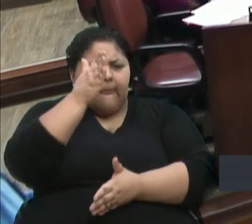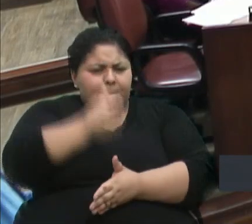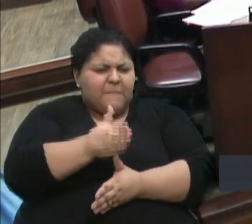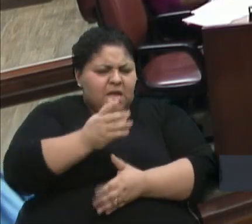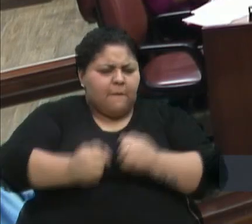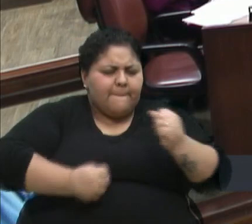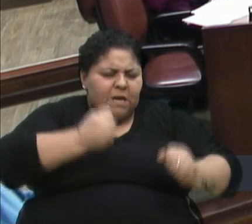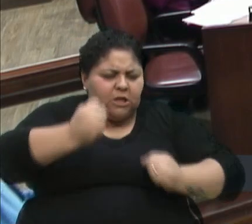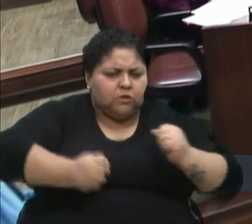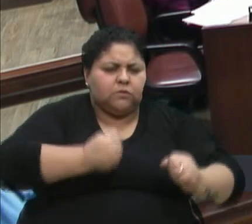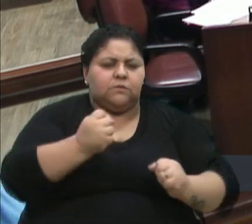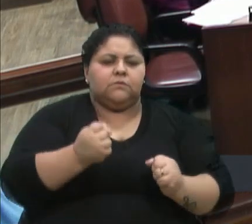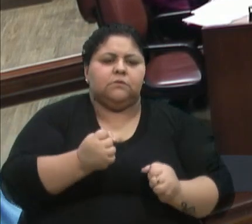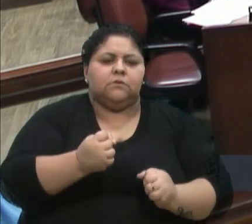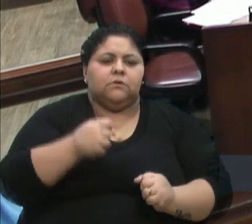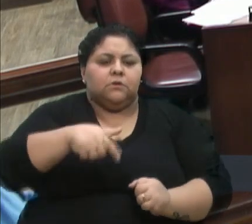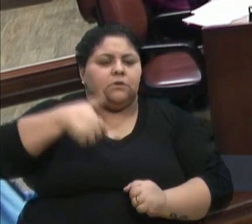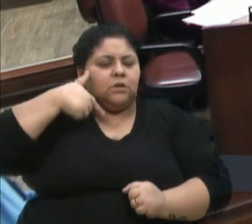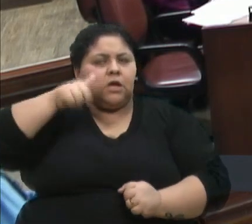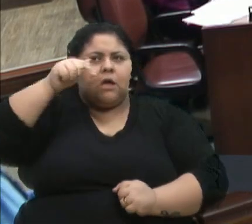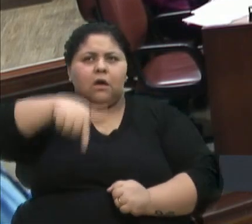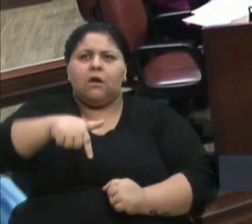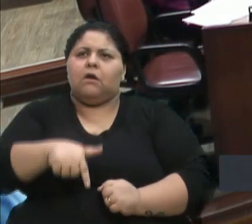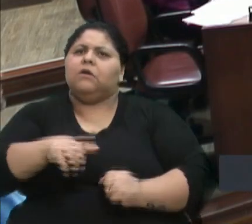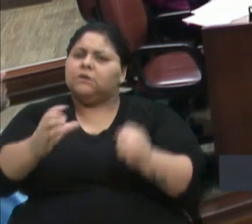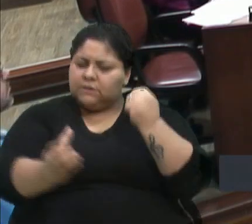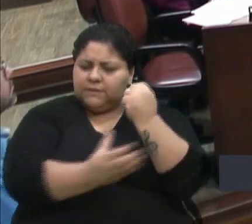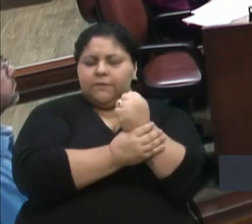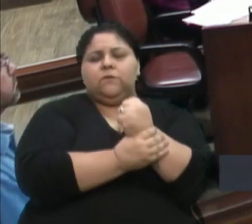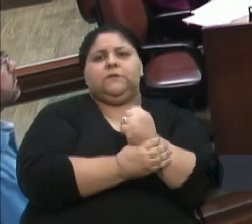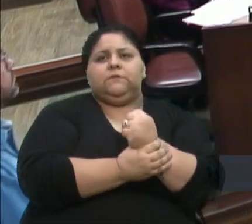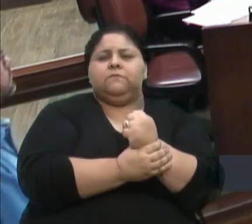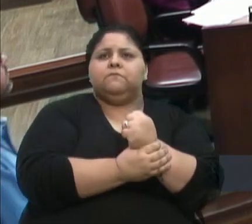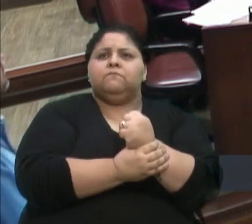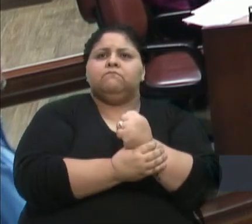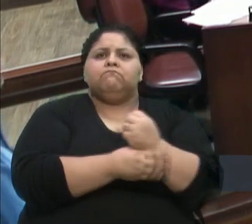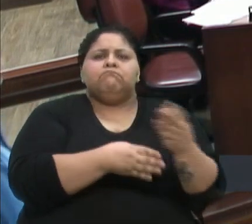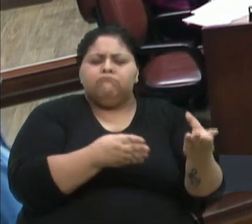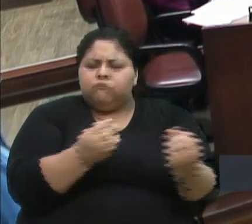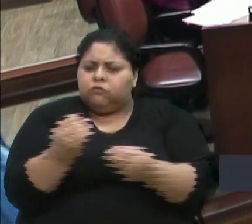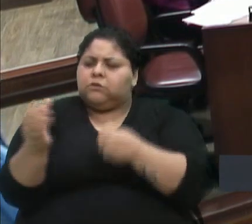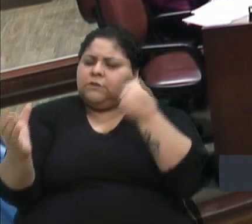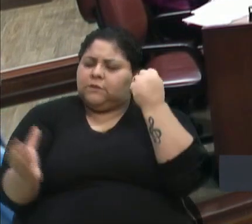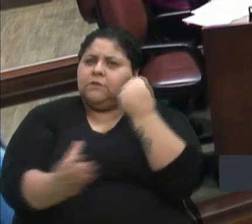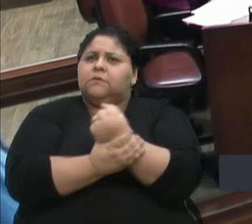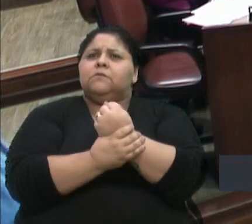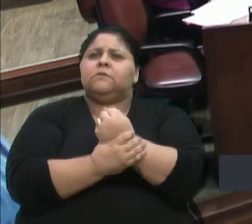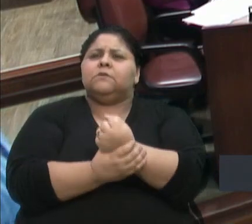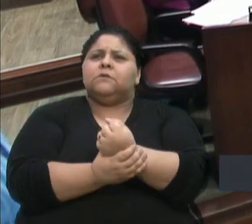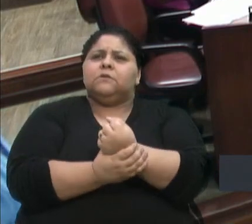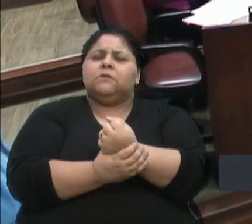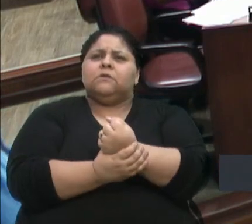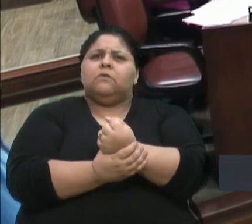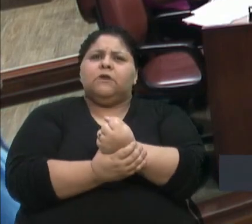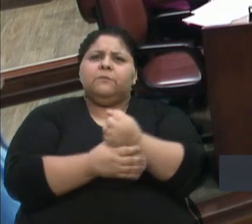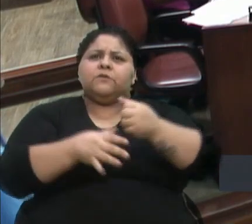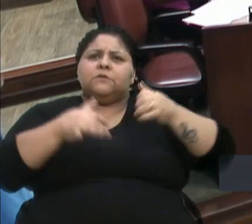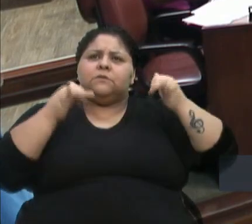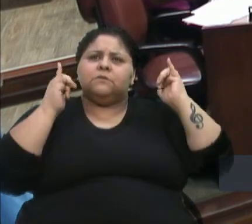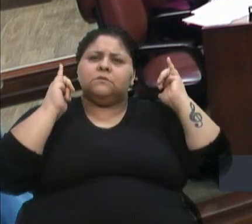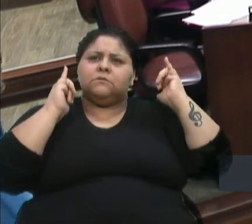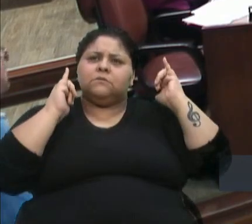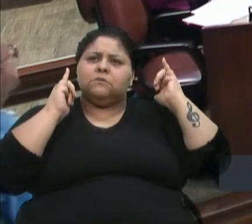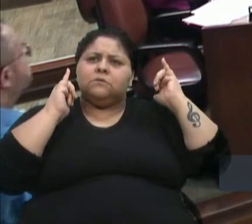maratona que aconteceu, em termos de segurança. Muita segurança, cones,